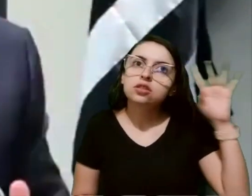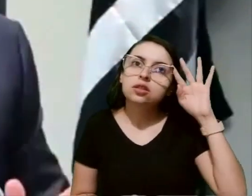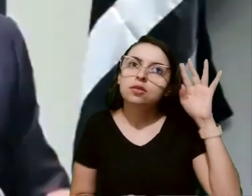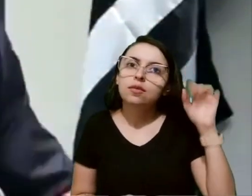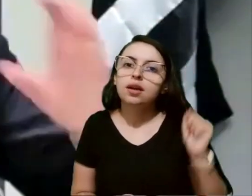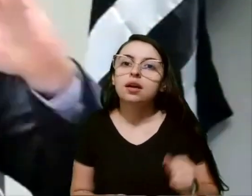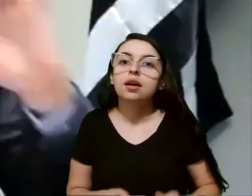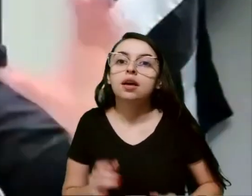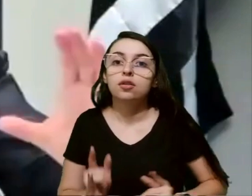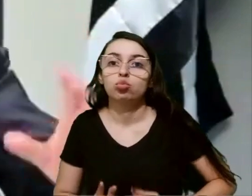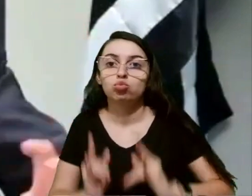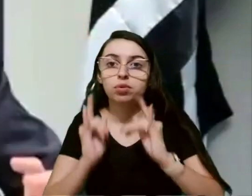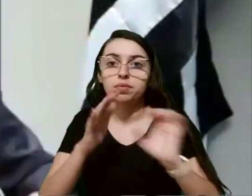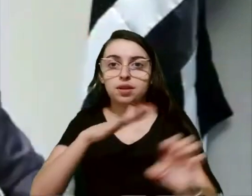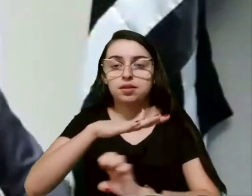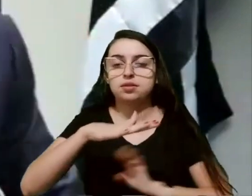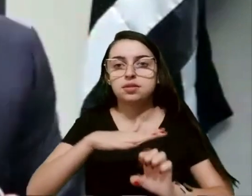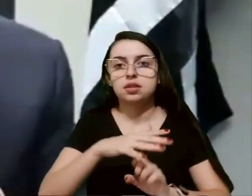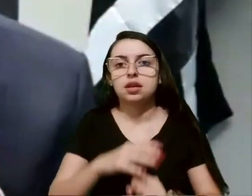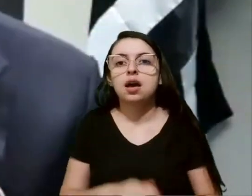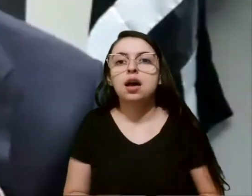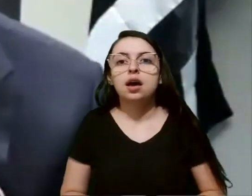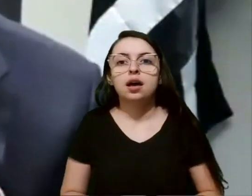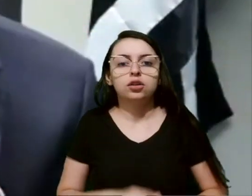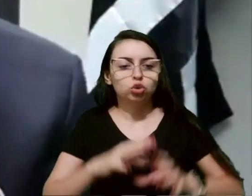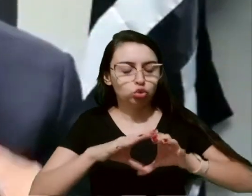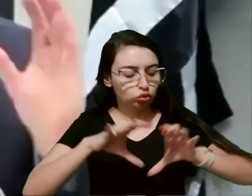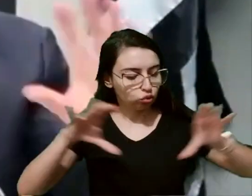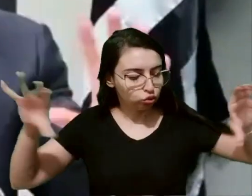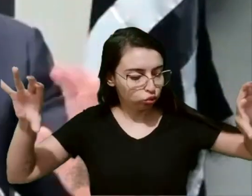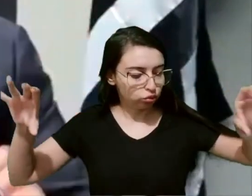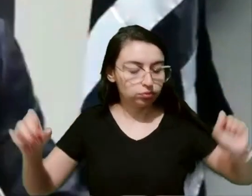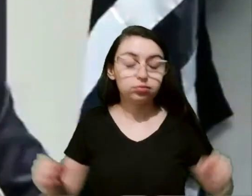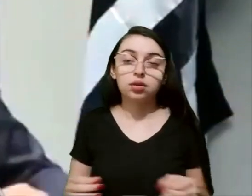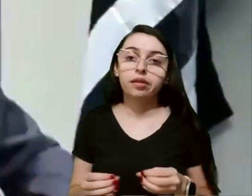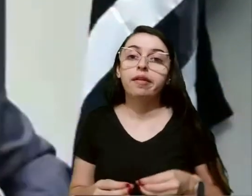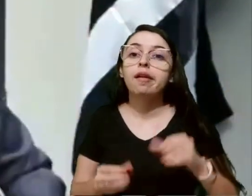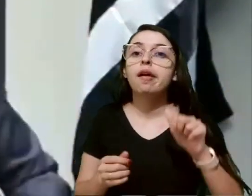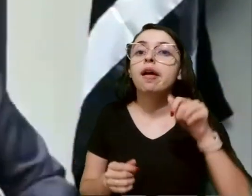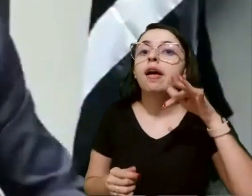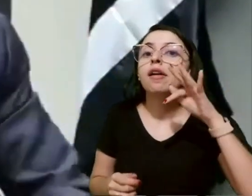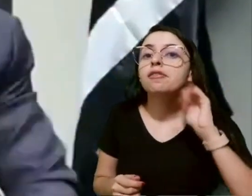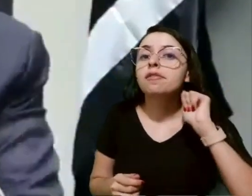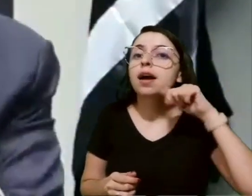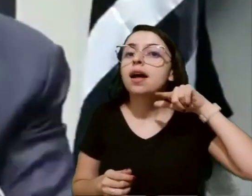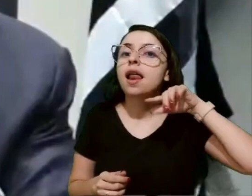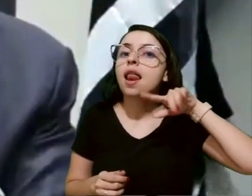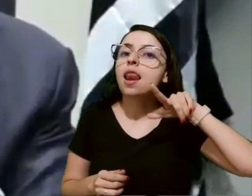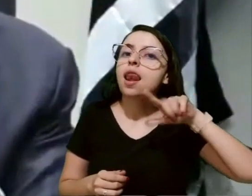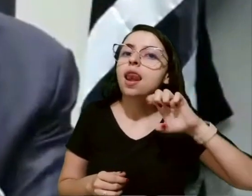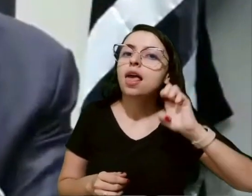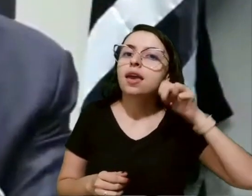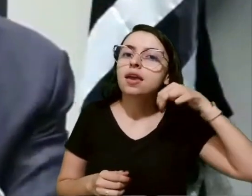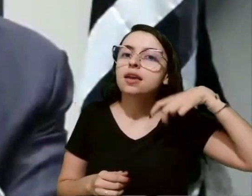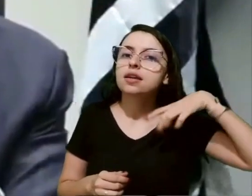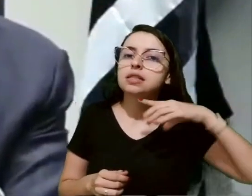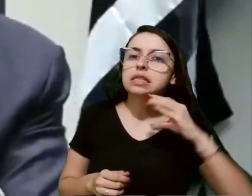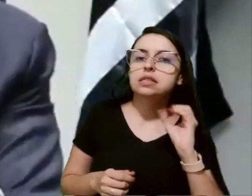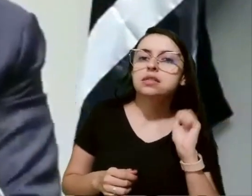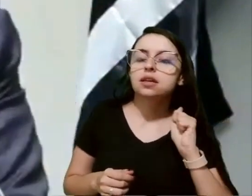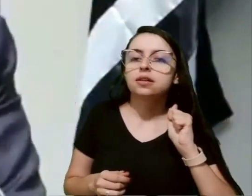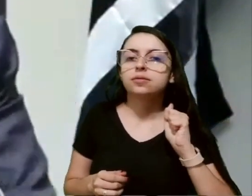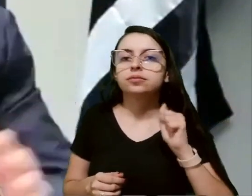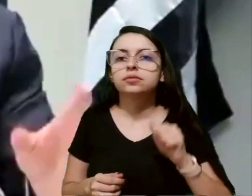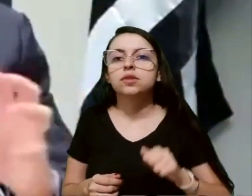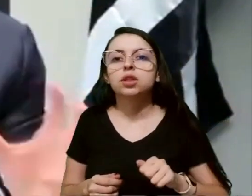que é uma fábrica. Então tem tubo de gás, de alta pressão, que é a falência, tem tubo de óleo e tem